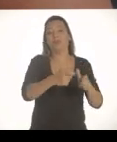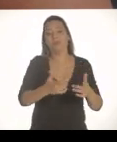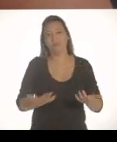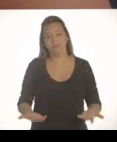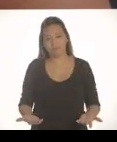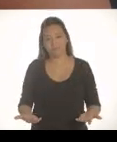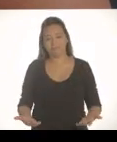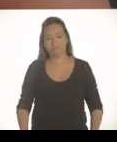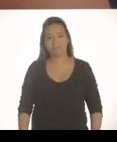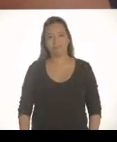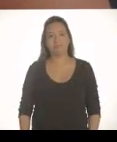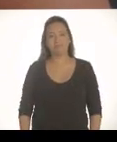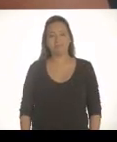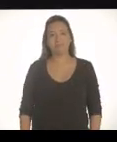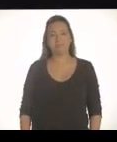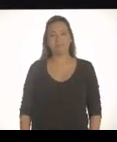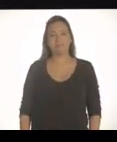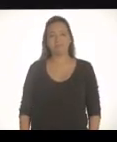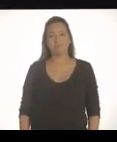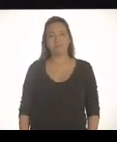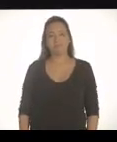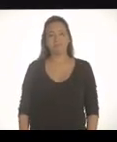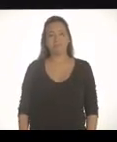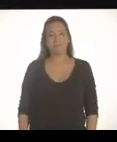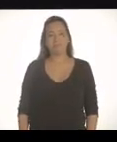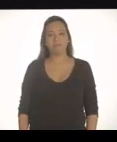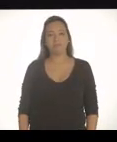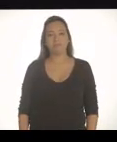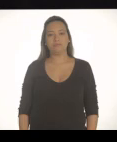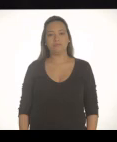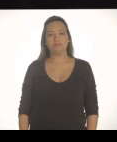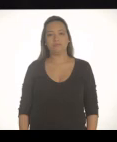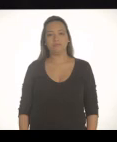últimas posições da lista de espera.